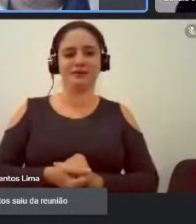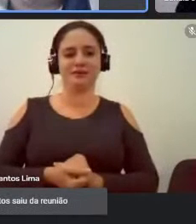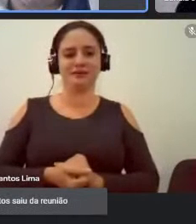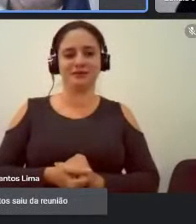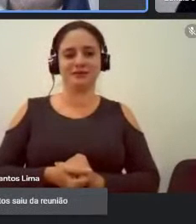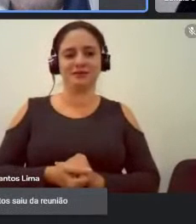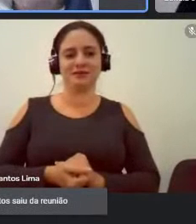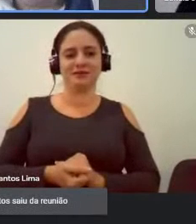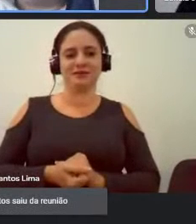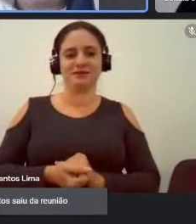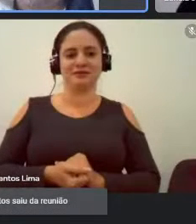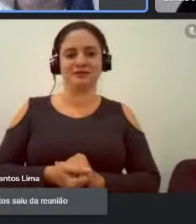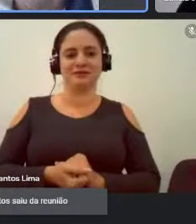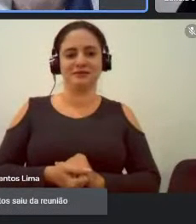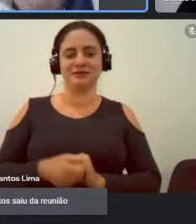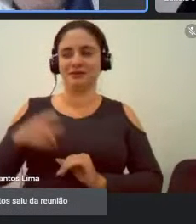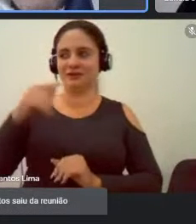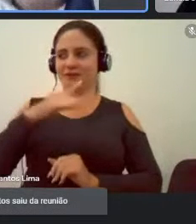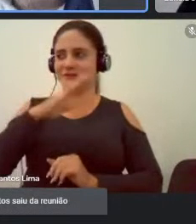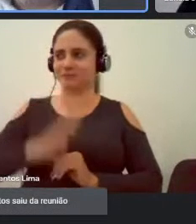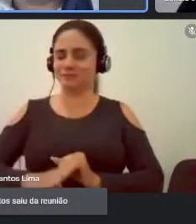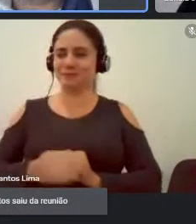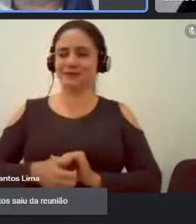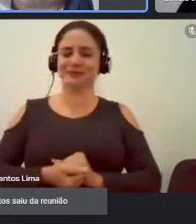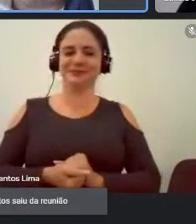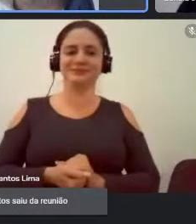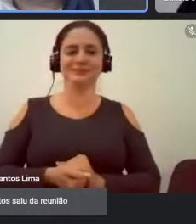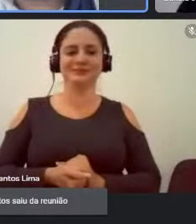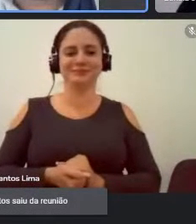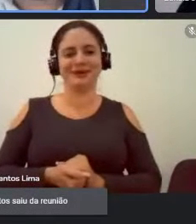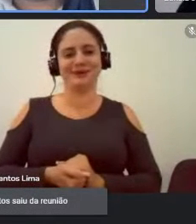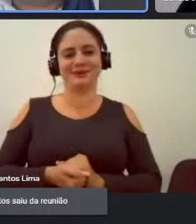do roteiro do Brasil.